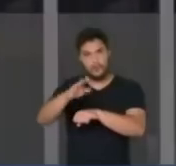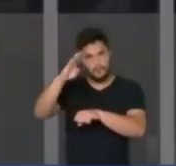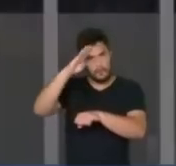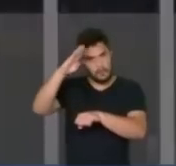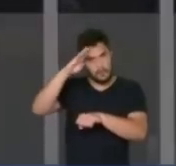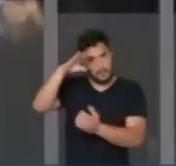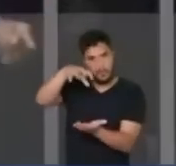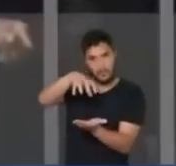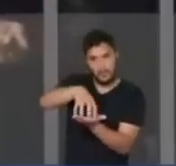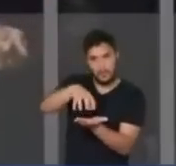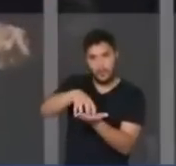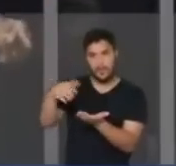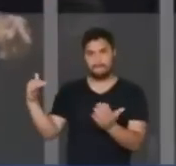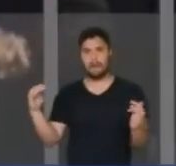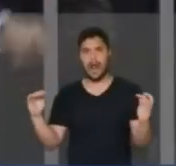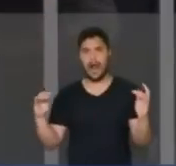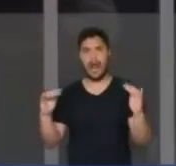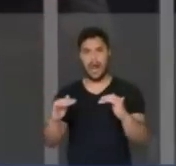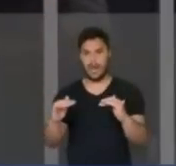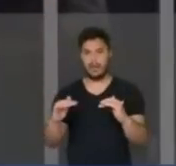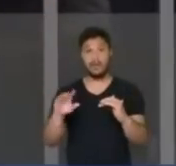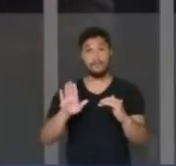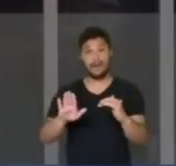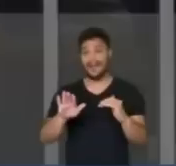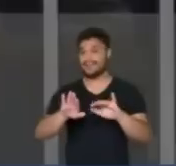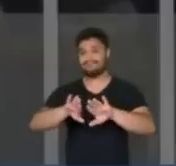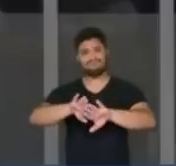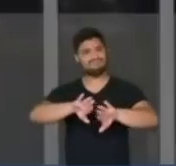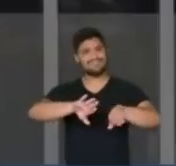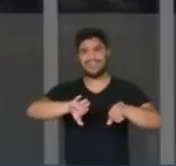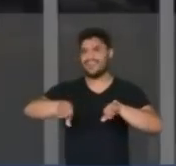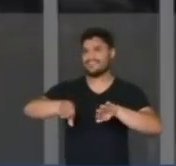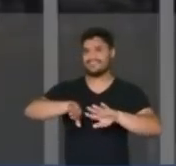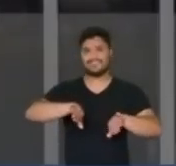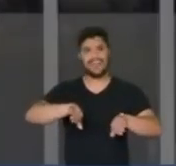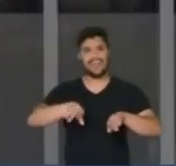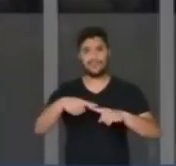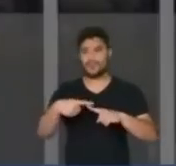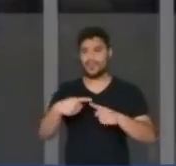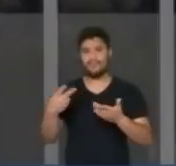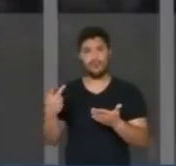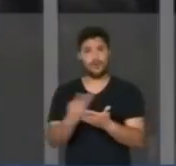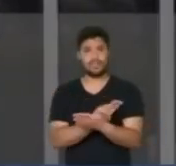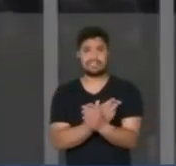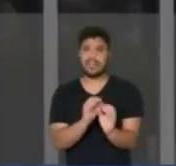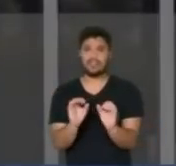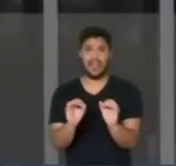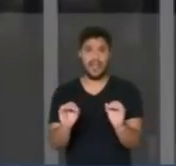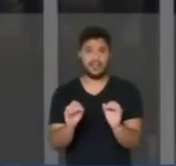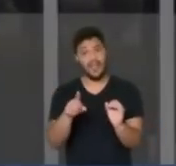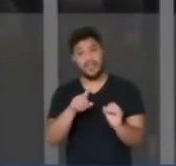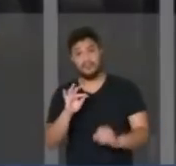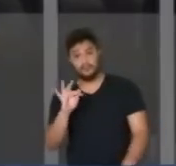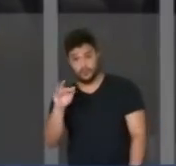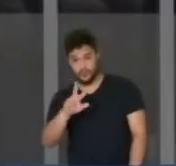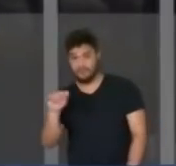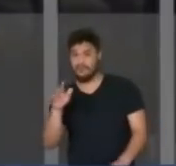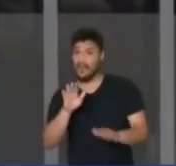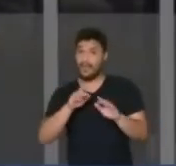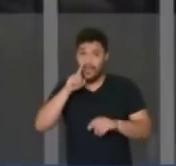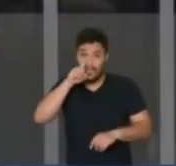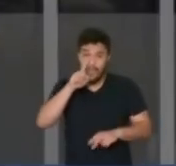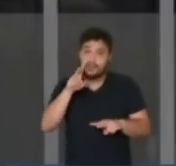para que saíssem de lá porque nada aconteceria e ele seriam presos quando eu